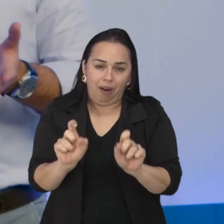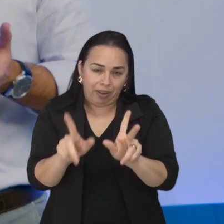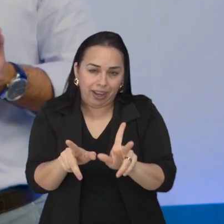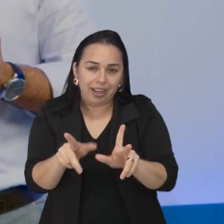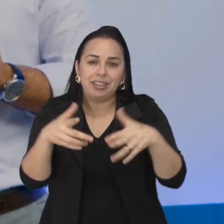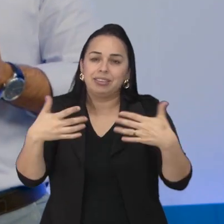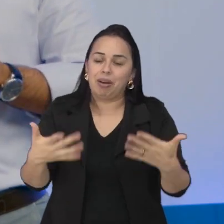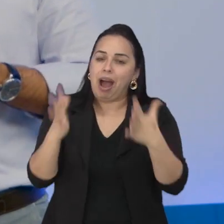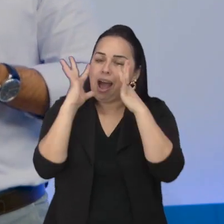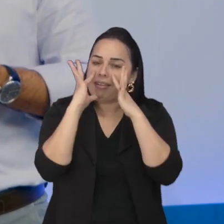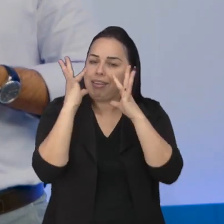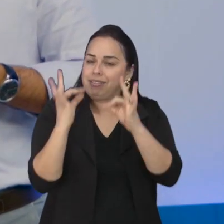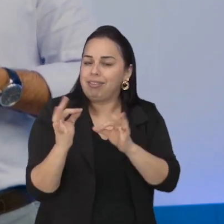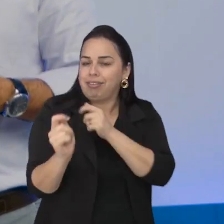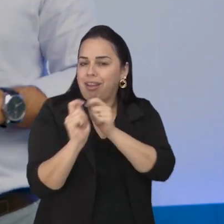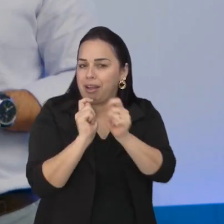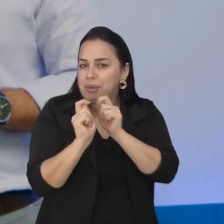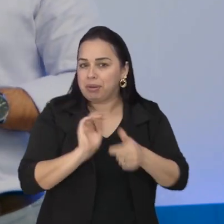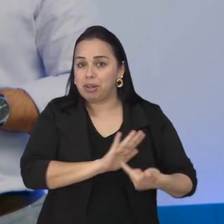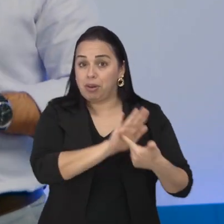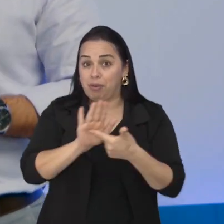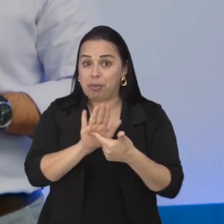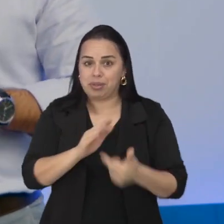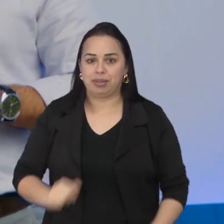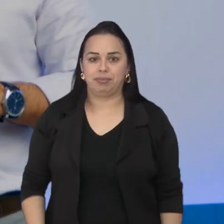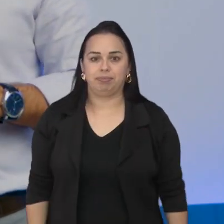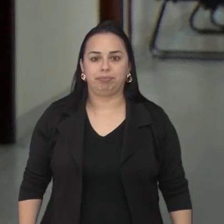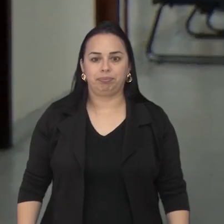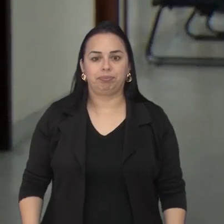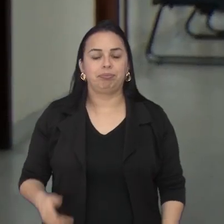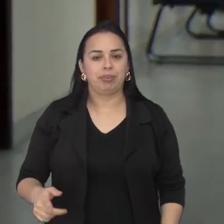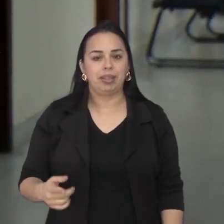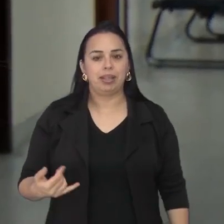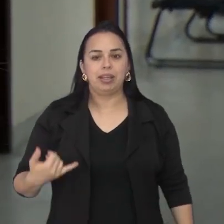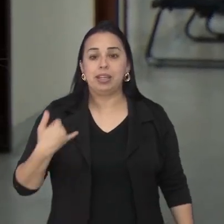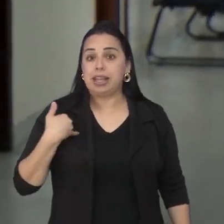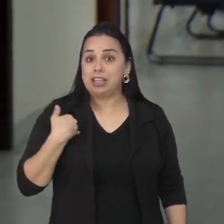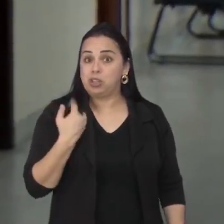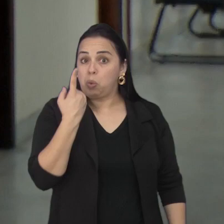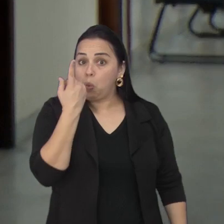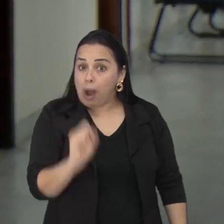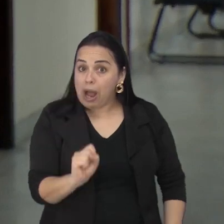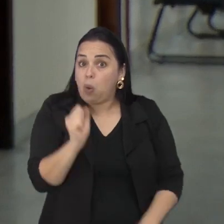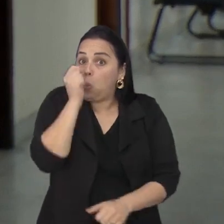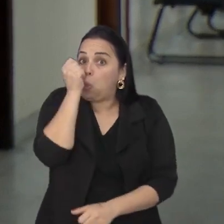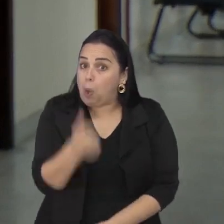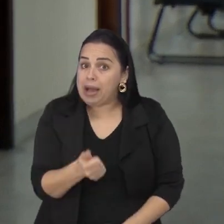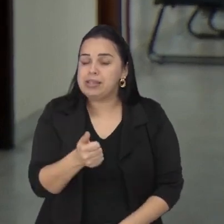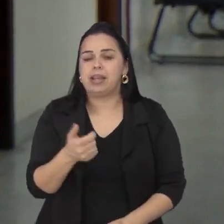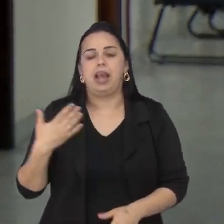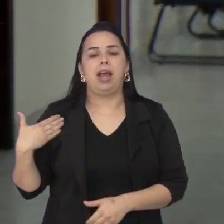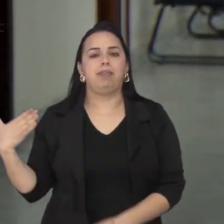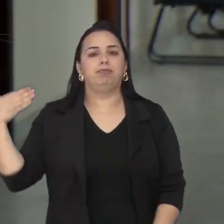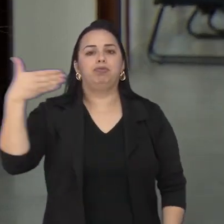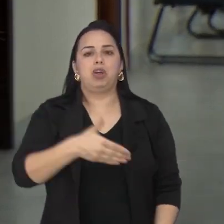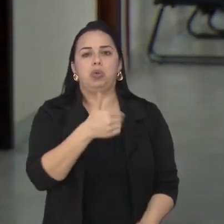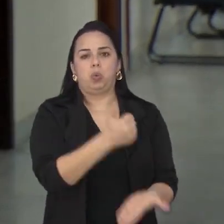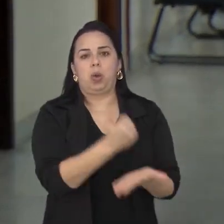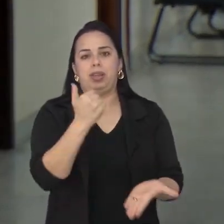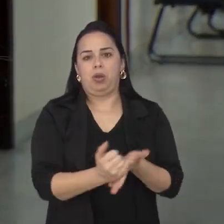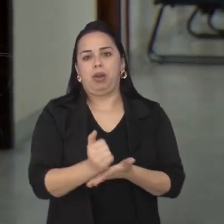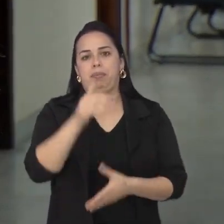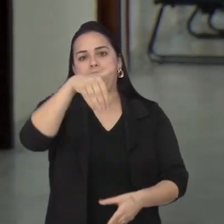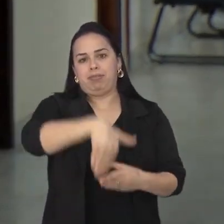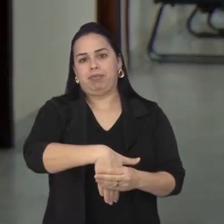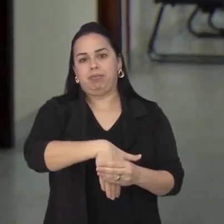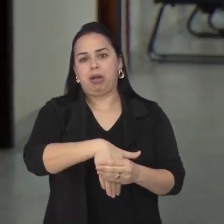Então, só prestar atenção na reportagem que a gente preparou. Antes de completar 18 anos, a Marcela procurou o cartório